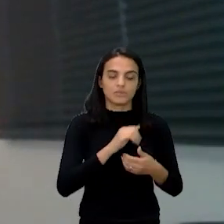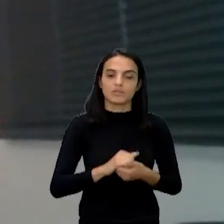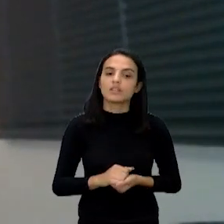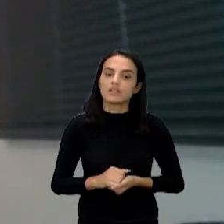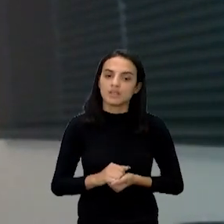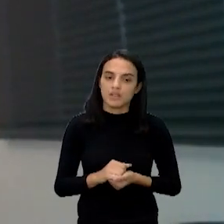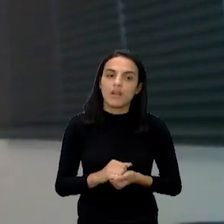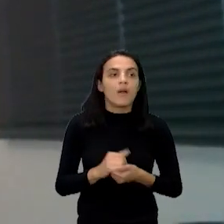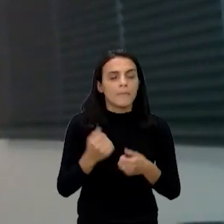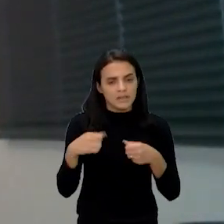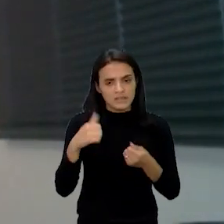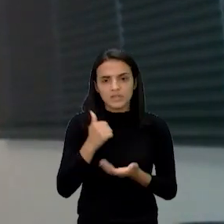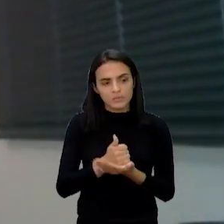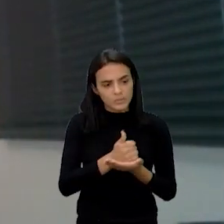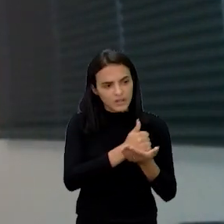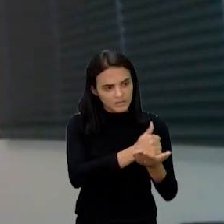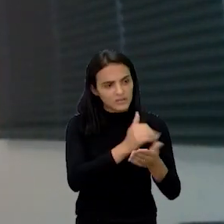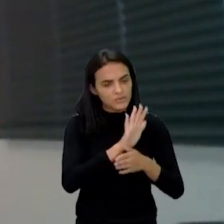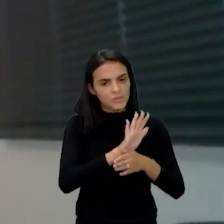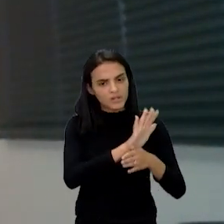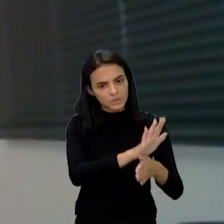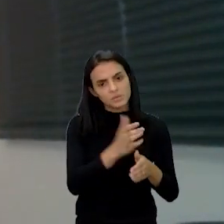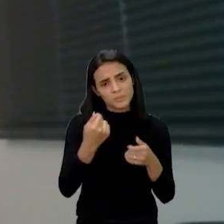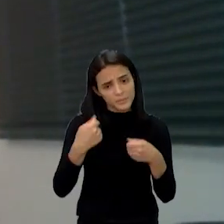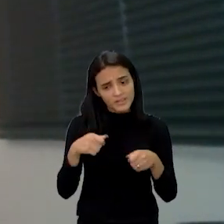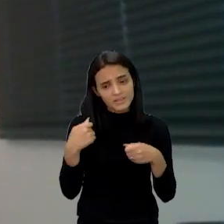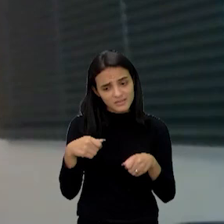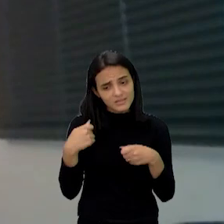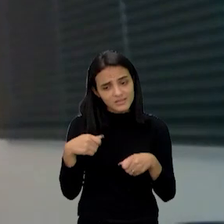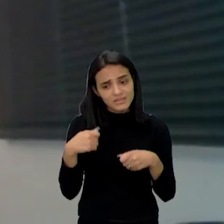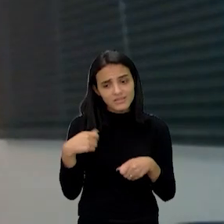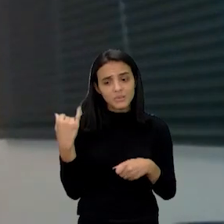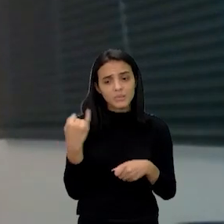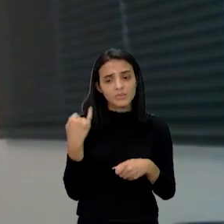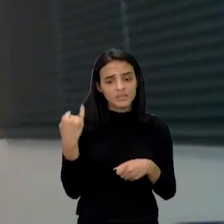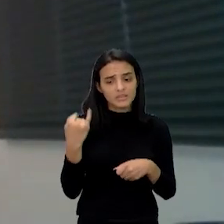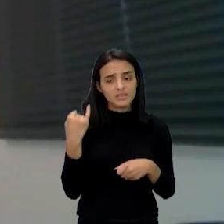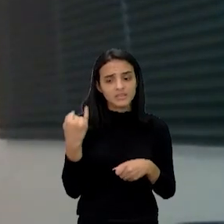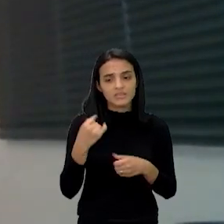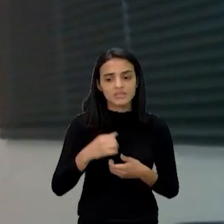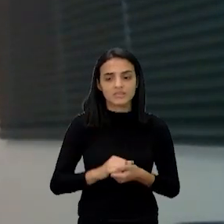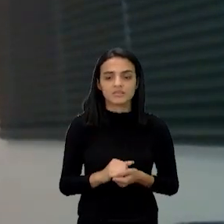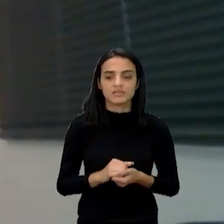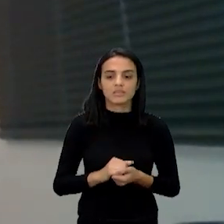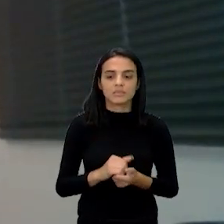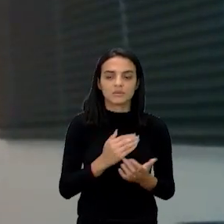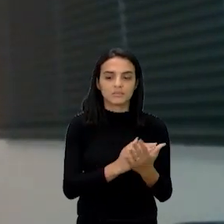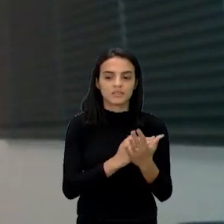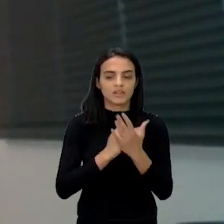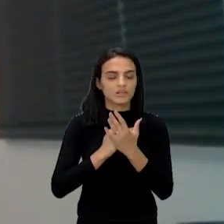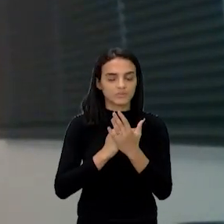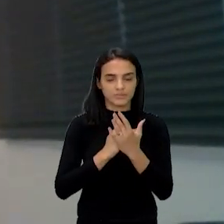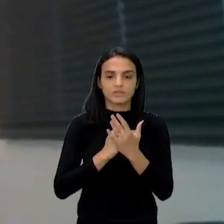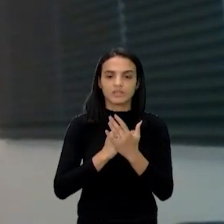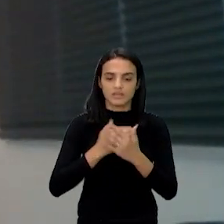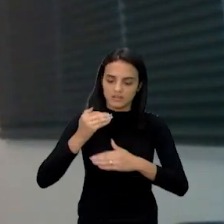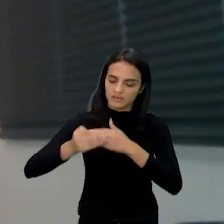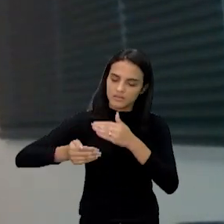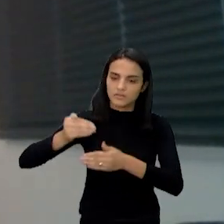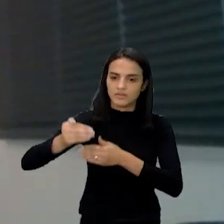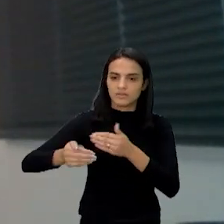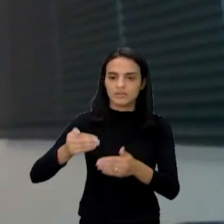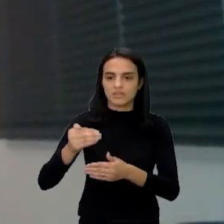precisar de um apoio, eles vão precisar de um suporte, e a gente tem que estar ali disponível para poder auxiliá-los nesse processo. E